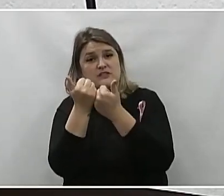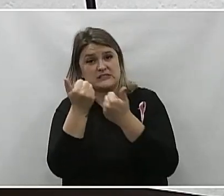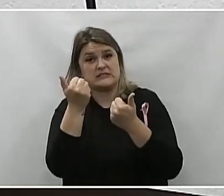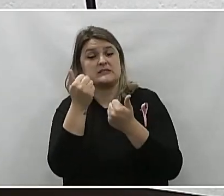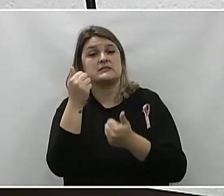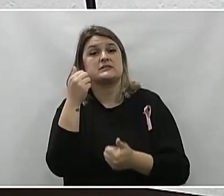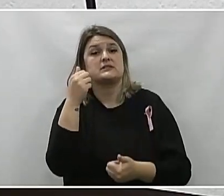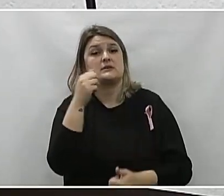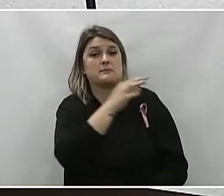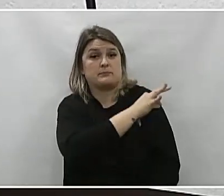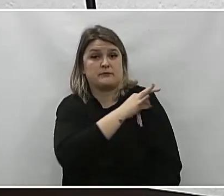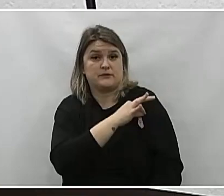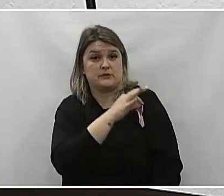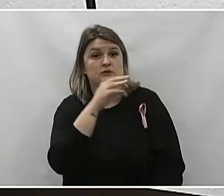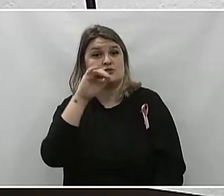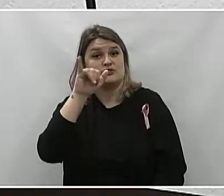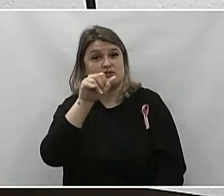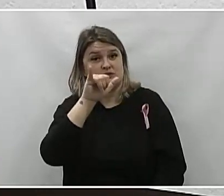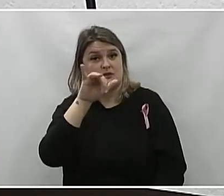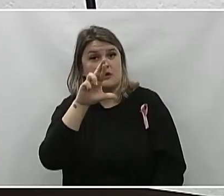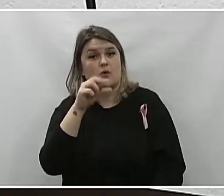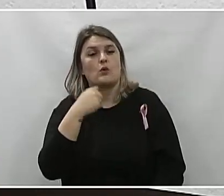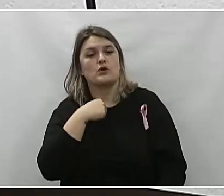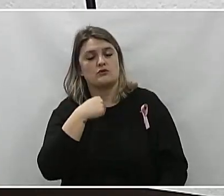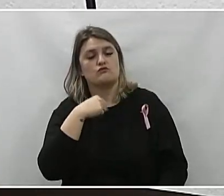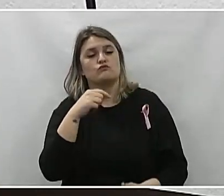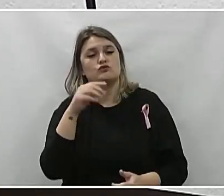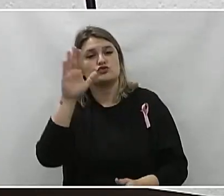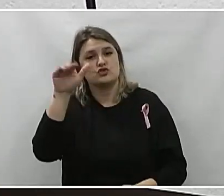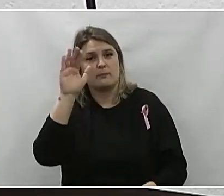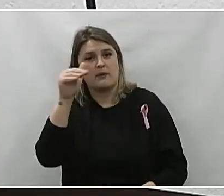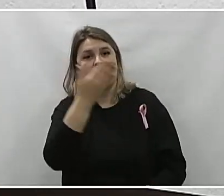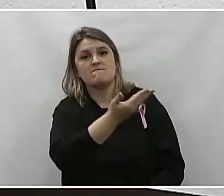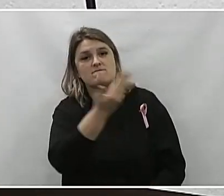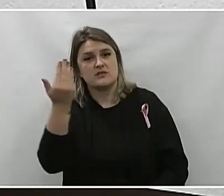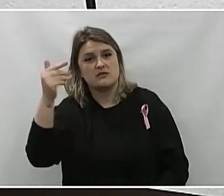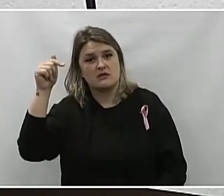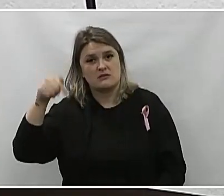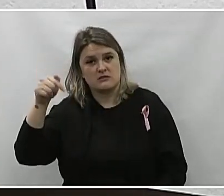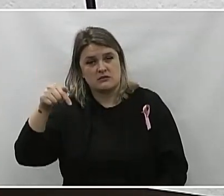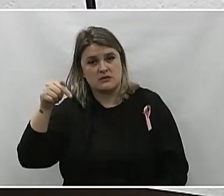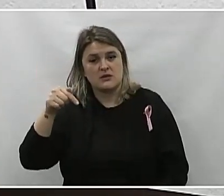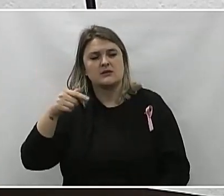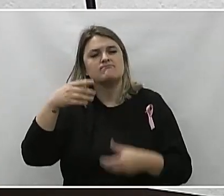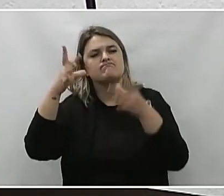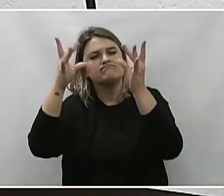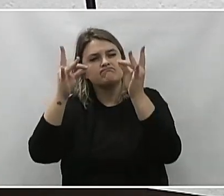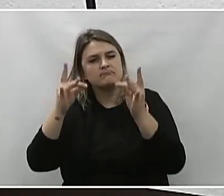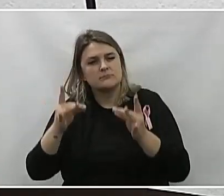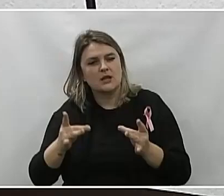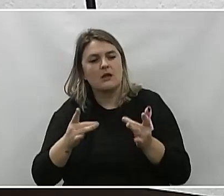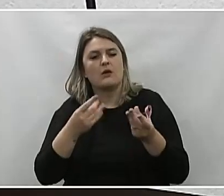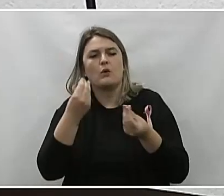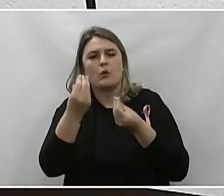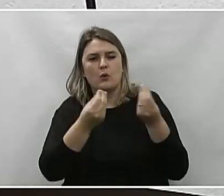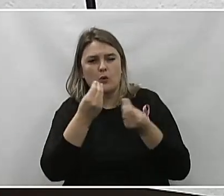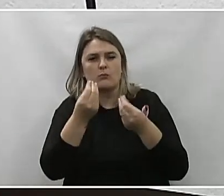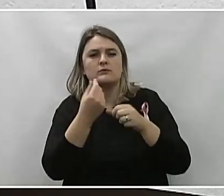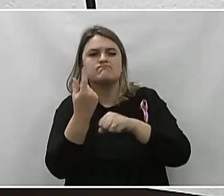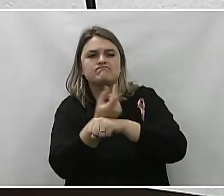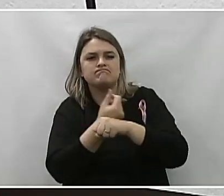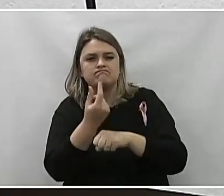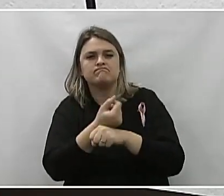Jairo clivati é essa casa e convoquei para vir até aqui e descrever a condição Financeira